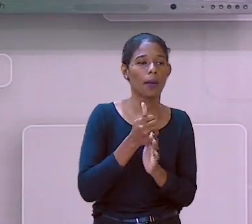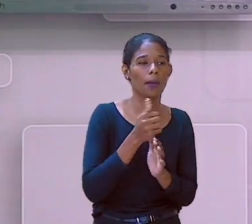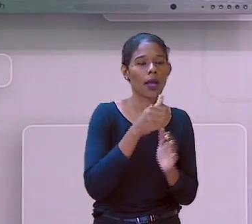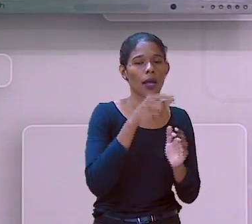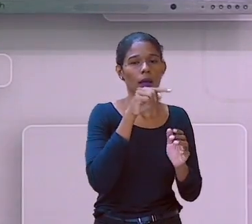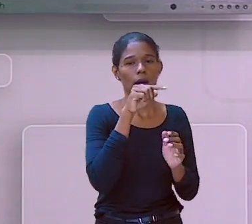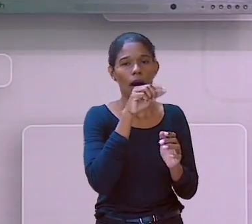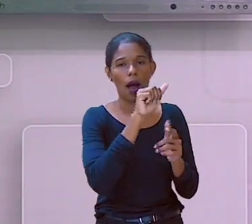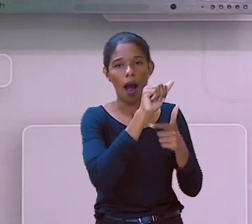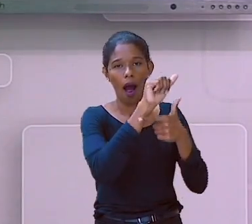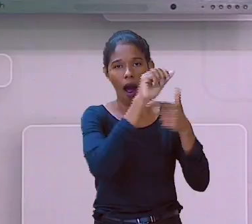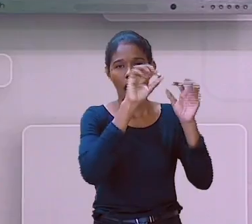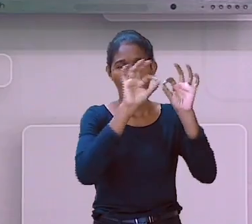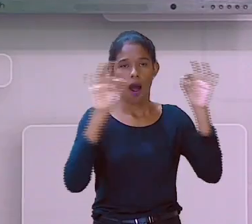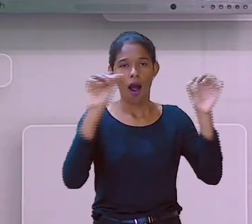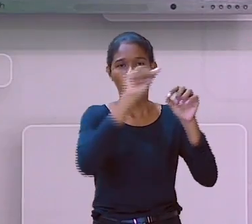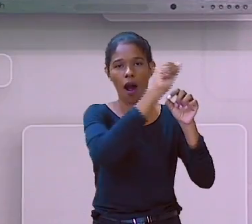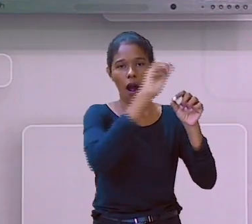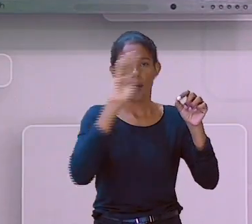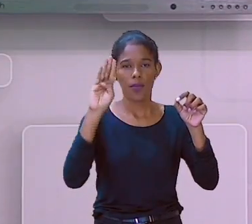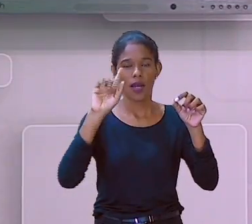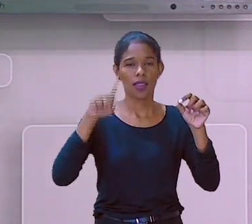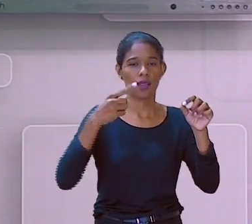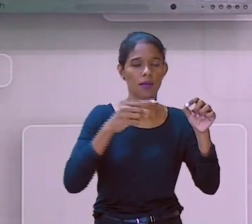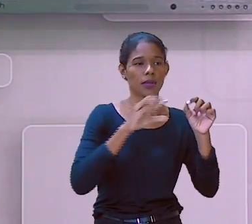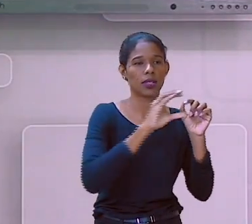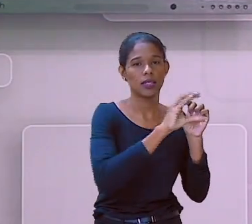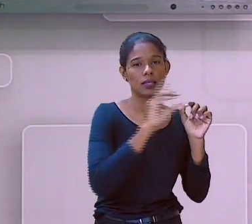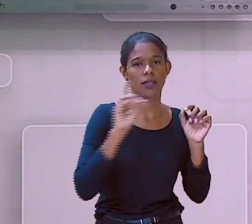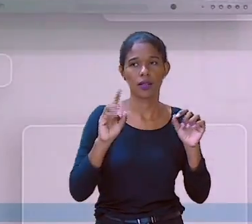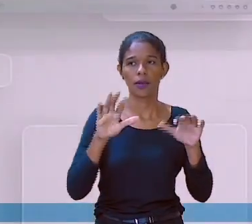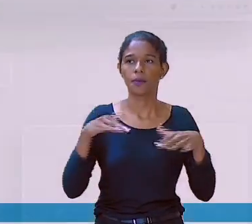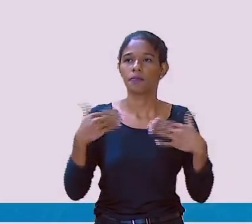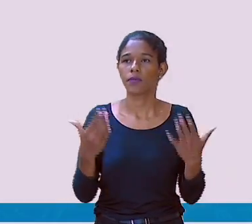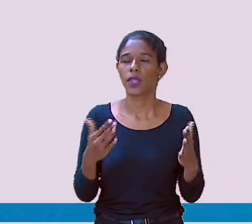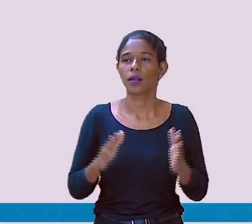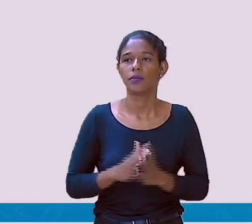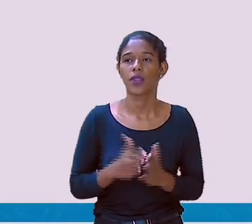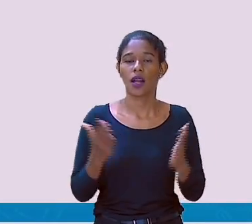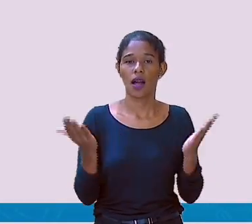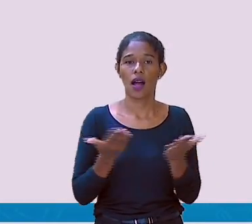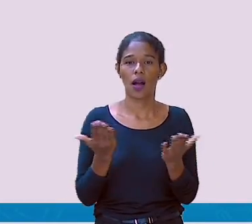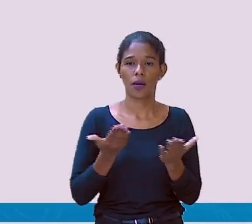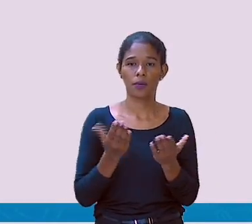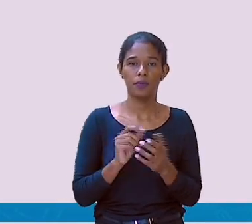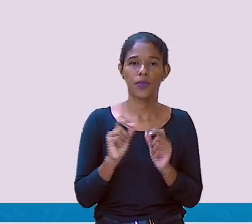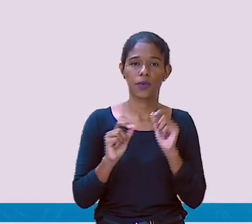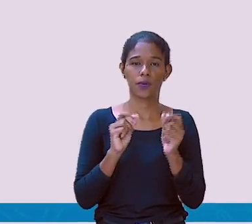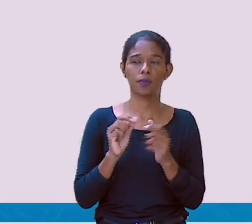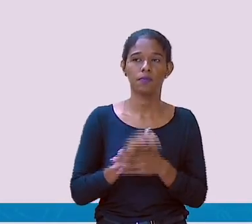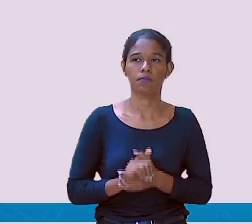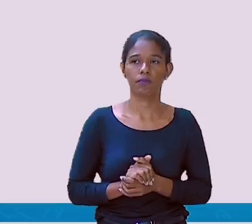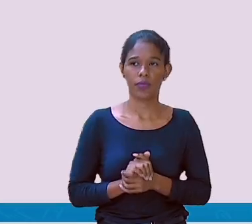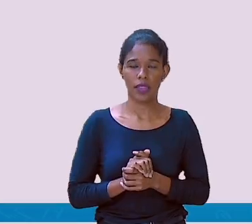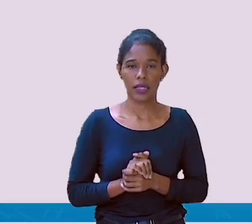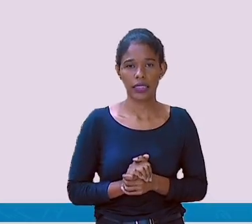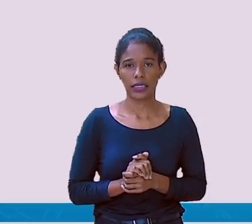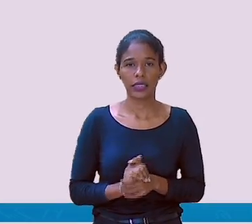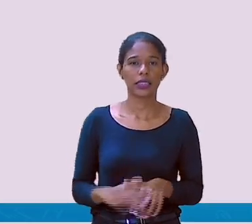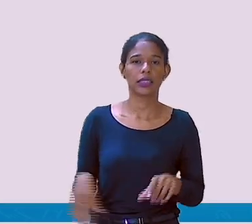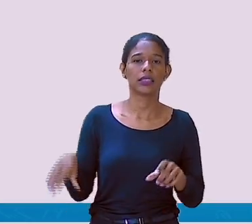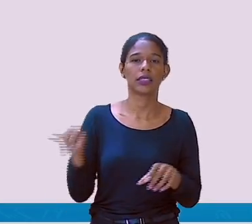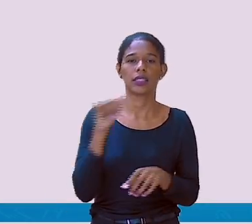agora finalizando. Qual é a medida do segmento AB? Eu não conheço. Destacado na figura a